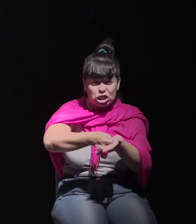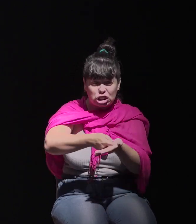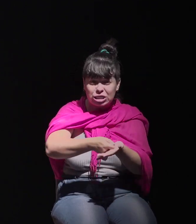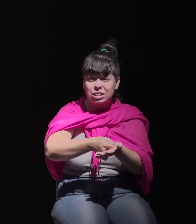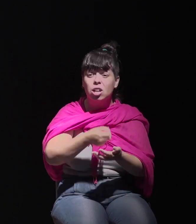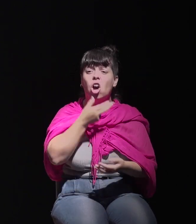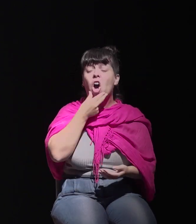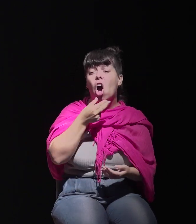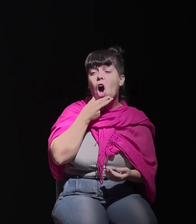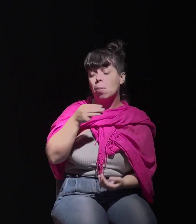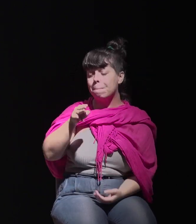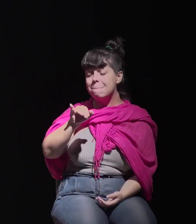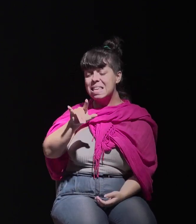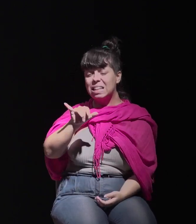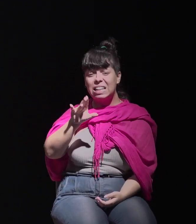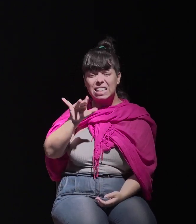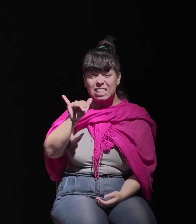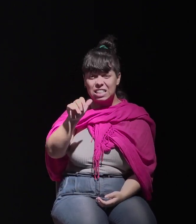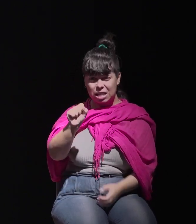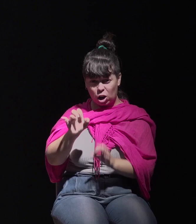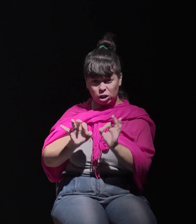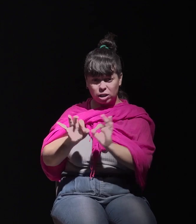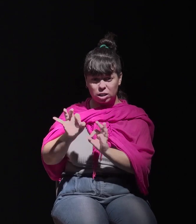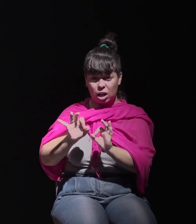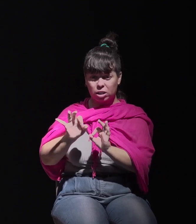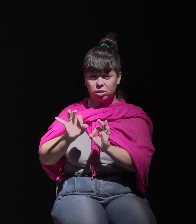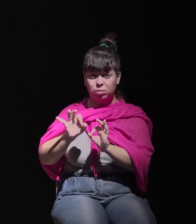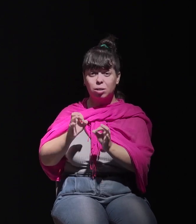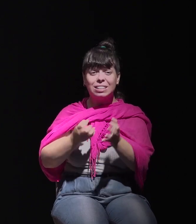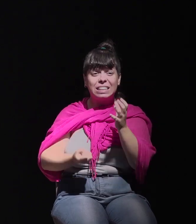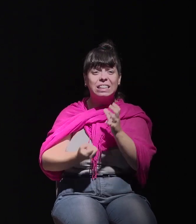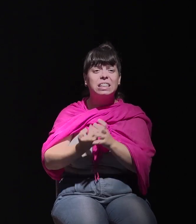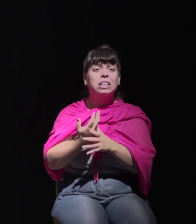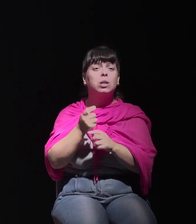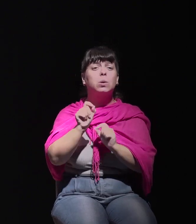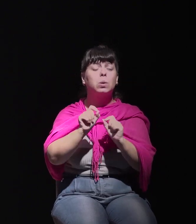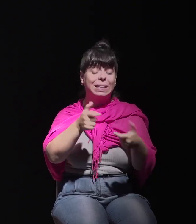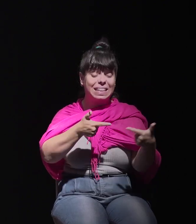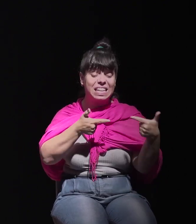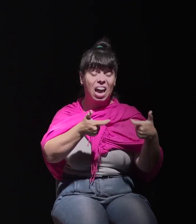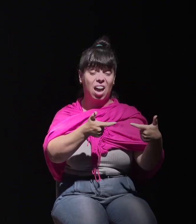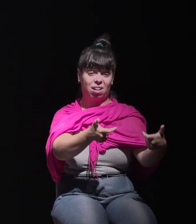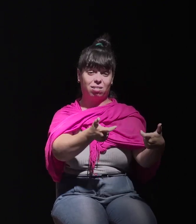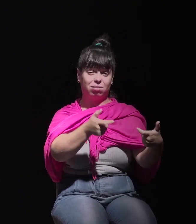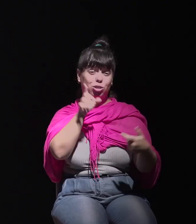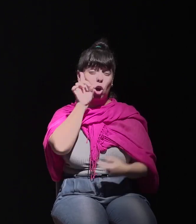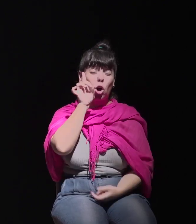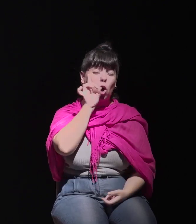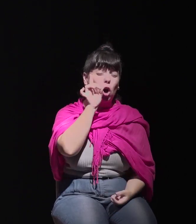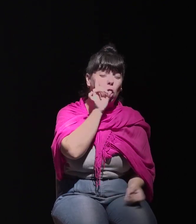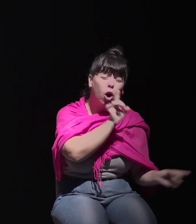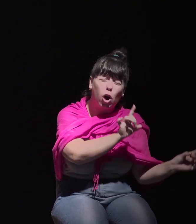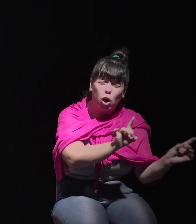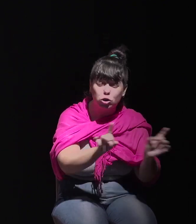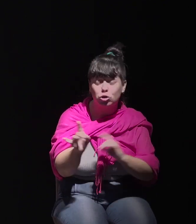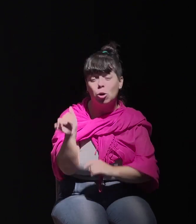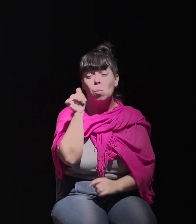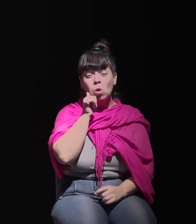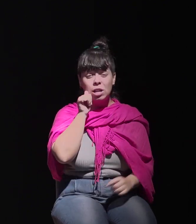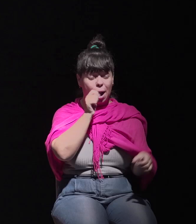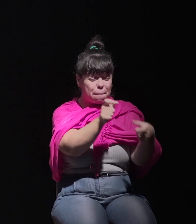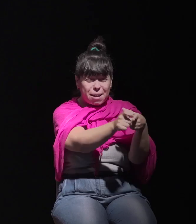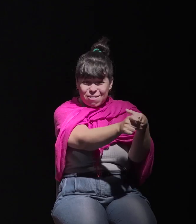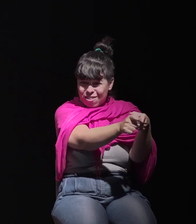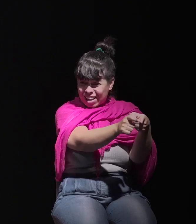milícias organizadas, provocam uma situação de guerra na vida cotidiana. A vida das mulheres nas periferias está marcada